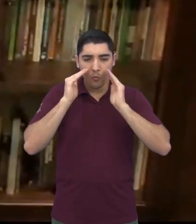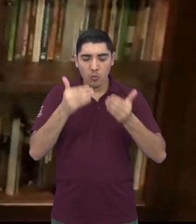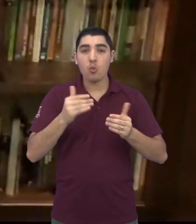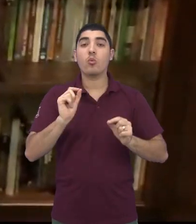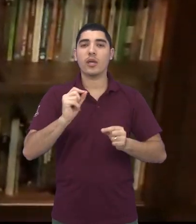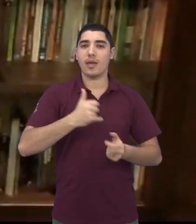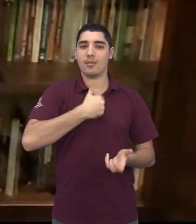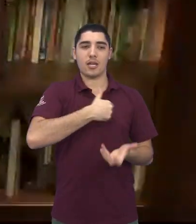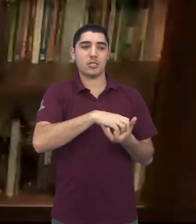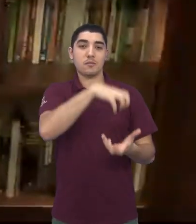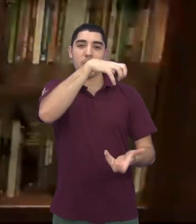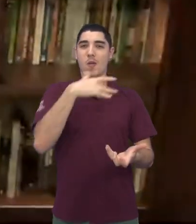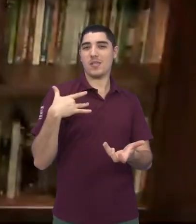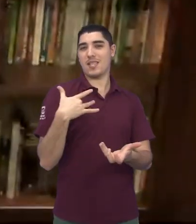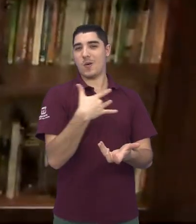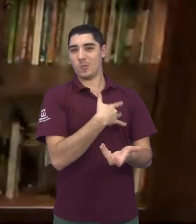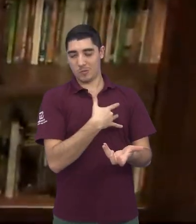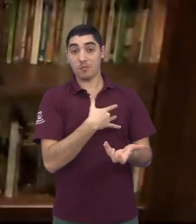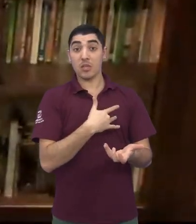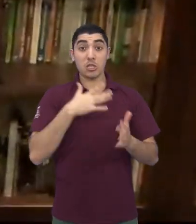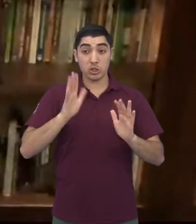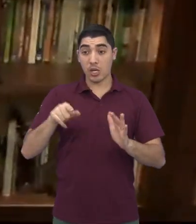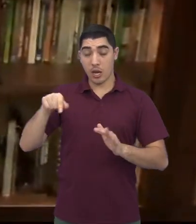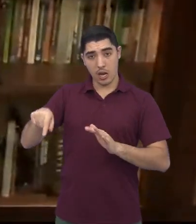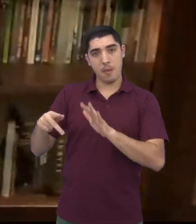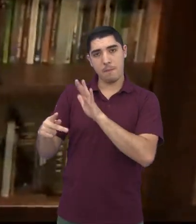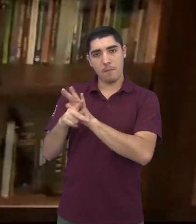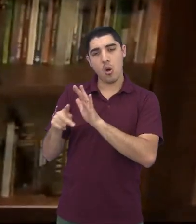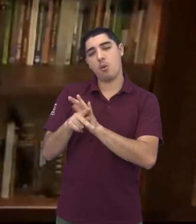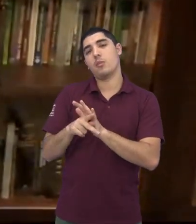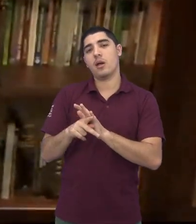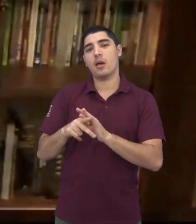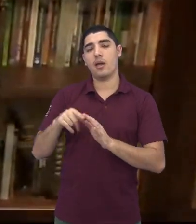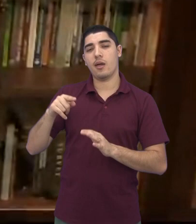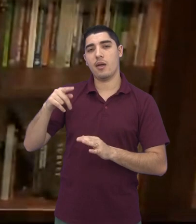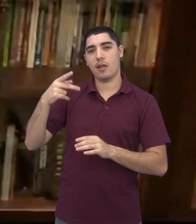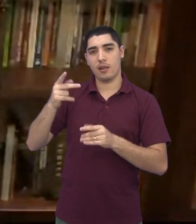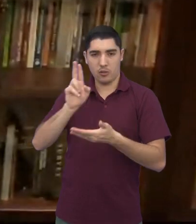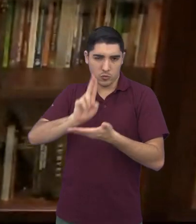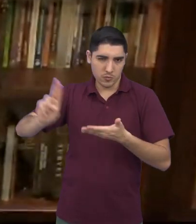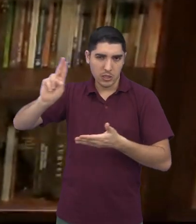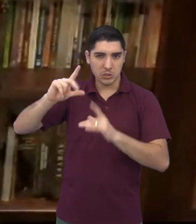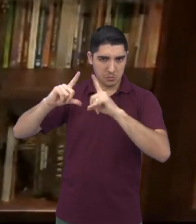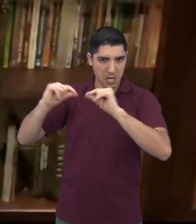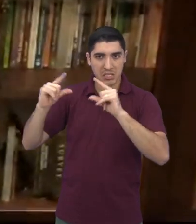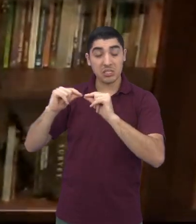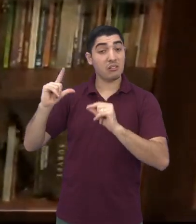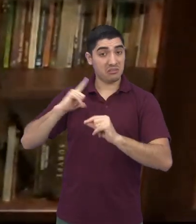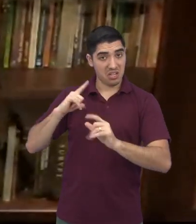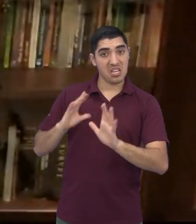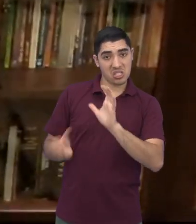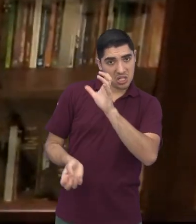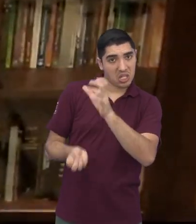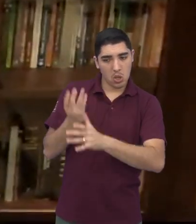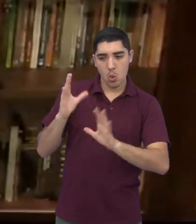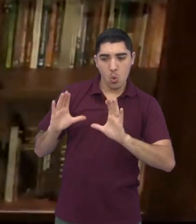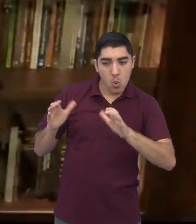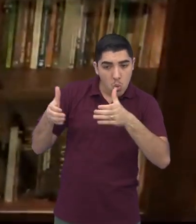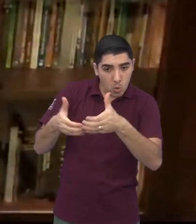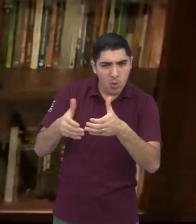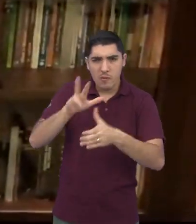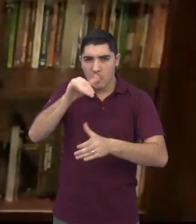participativo e cidadão, que foi aprovada na Câmara de Direitos Humanos da Universidade de Brasília. Tem hoje uma comissão que vai acompanhar